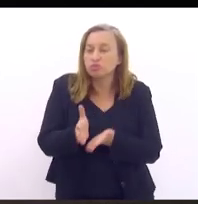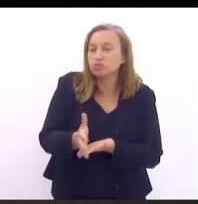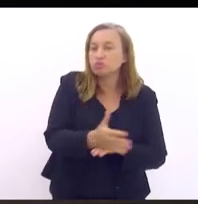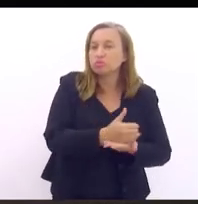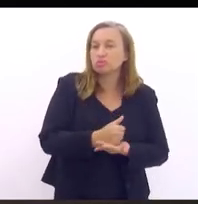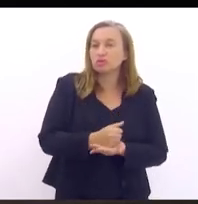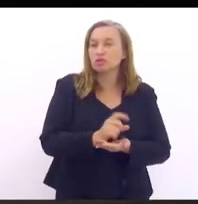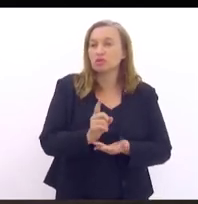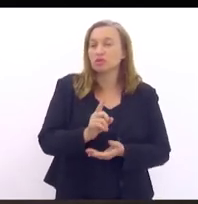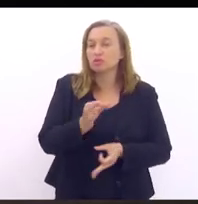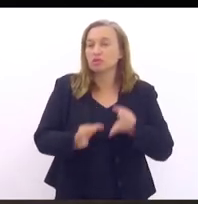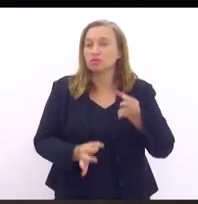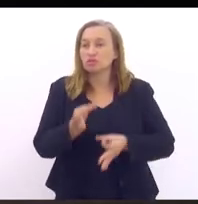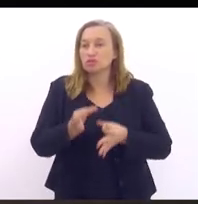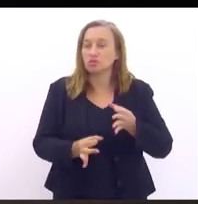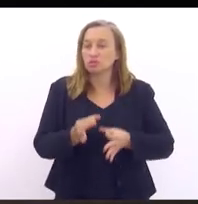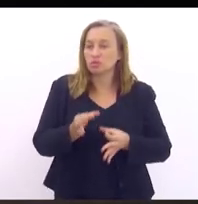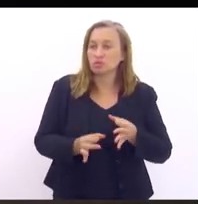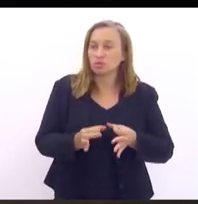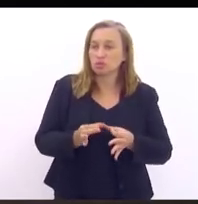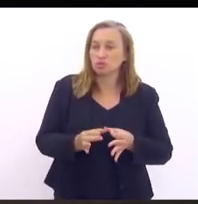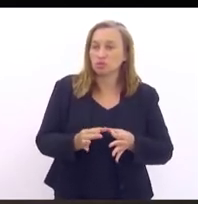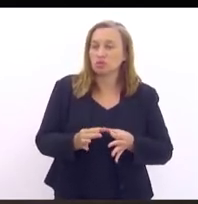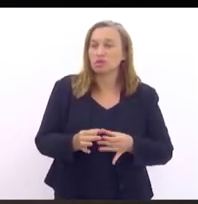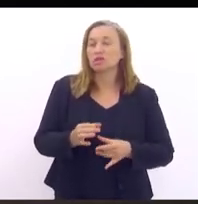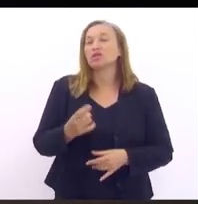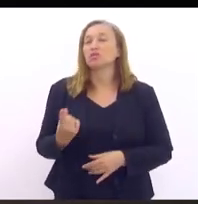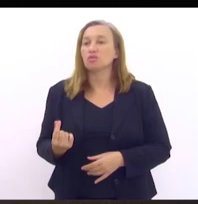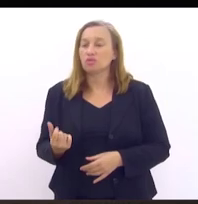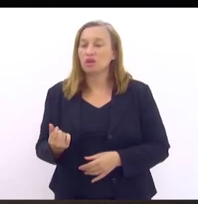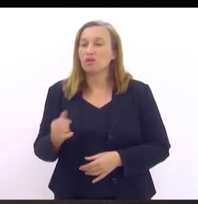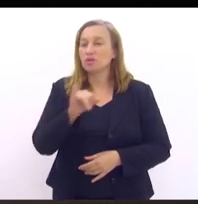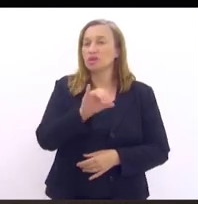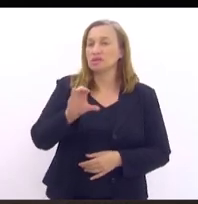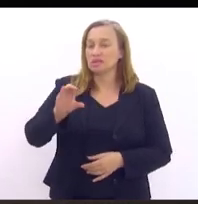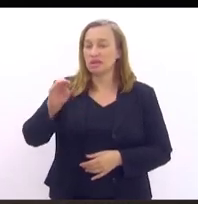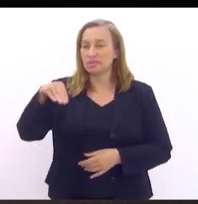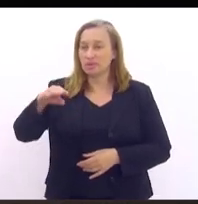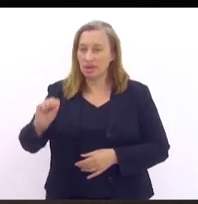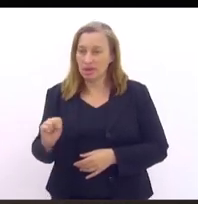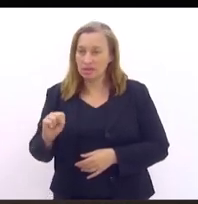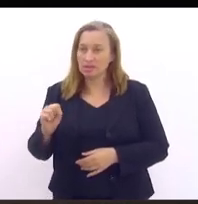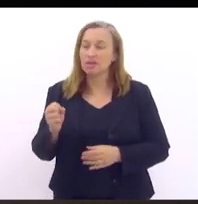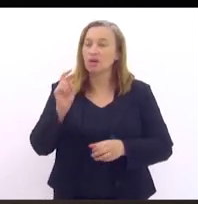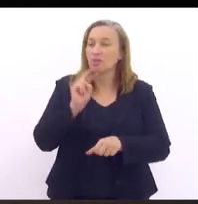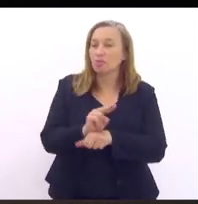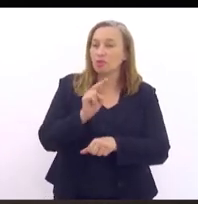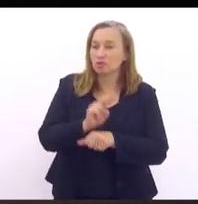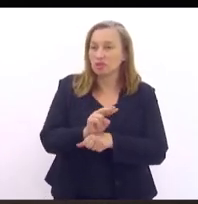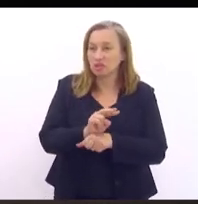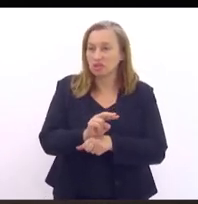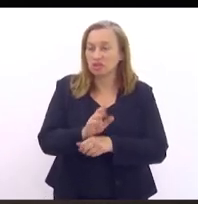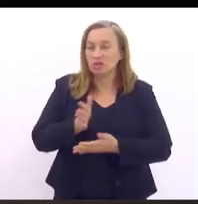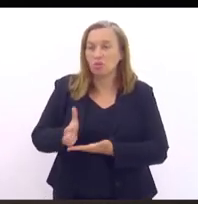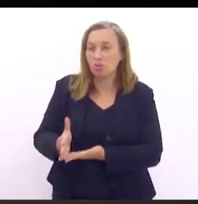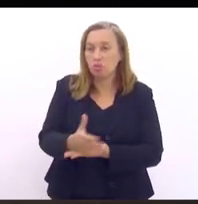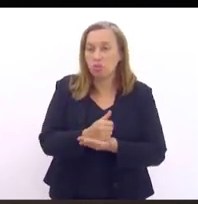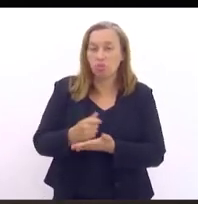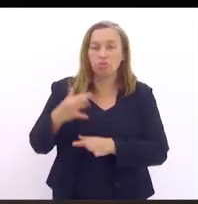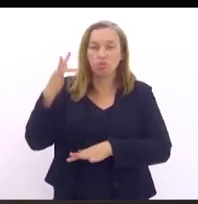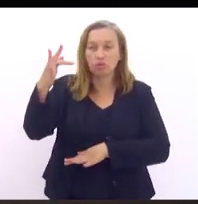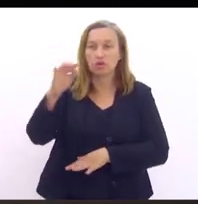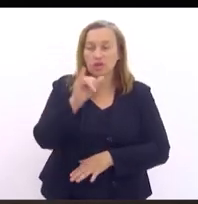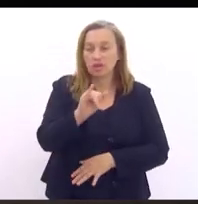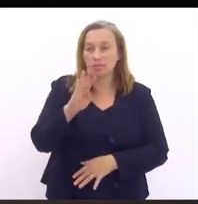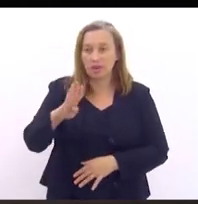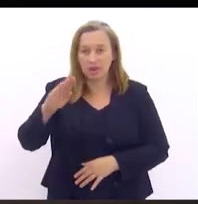a elevação do curto prazo da alíquota modal do ICMS como forma de proteger a arrecadação futura do